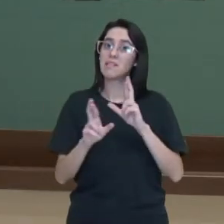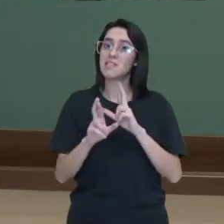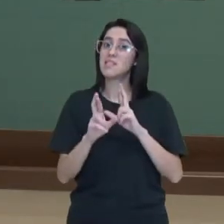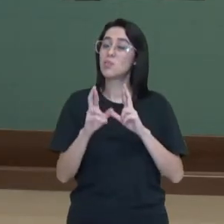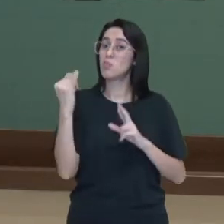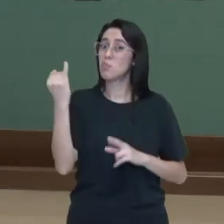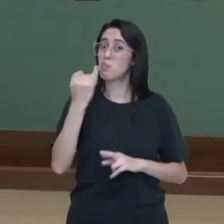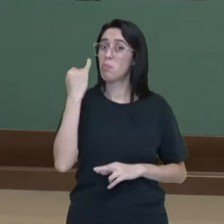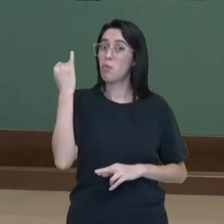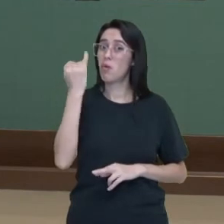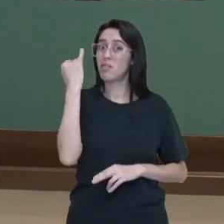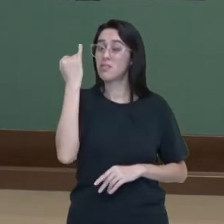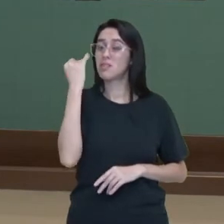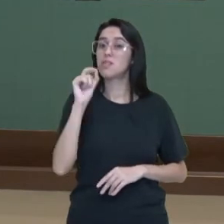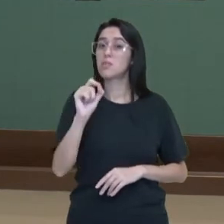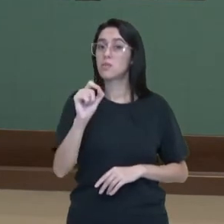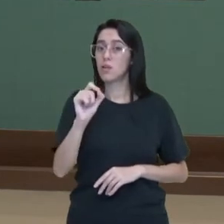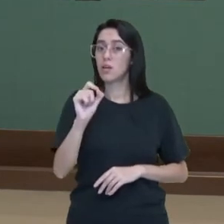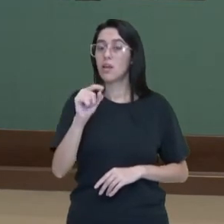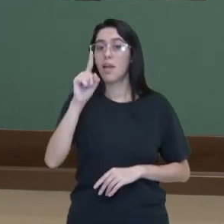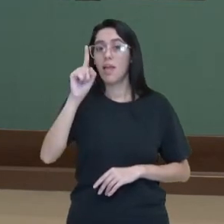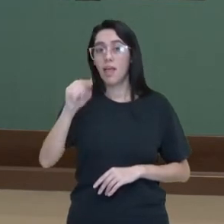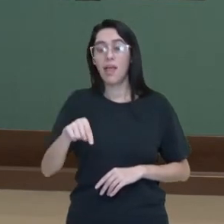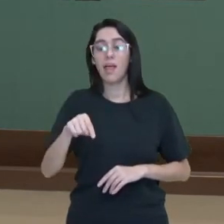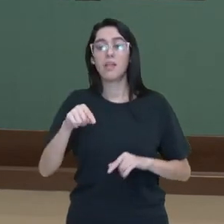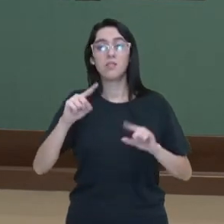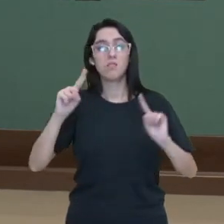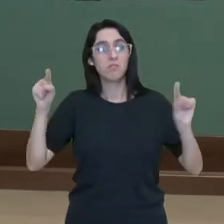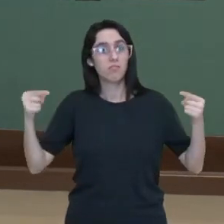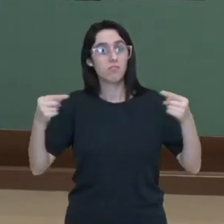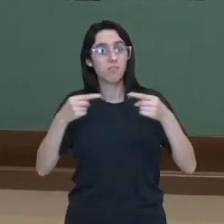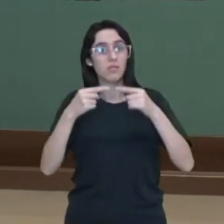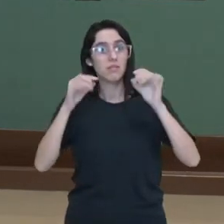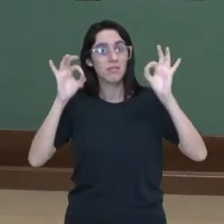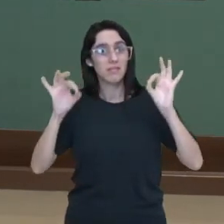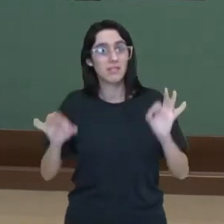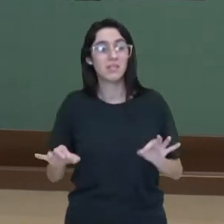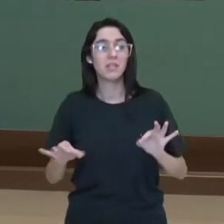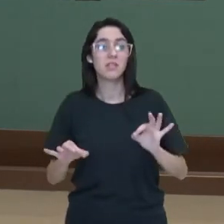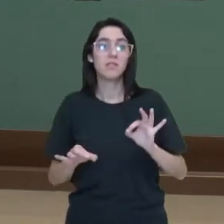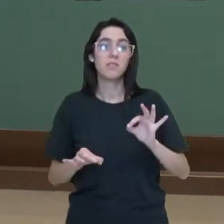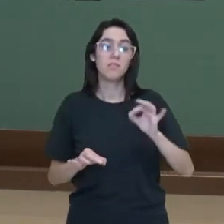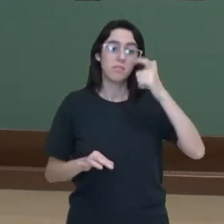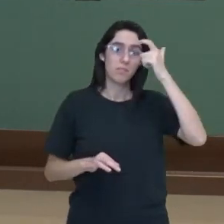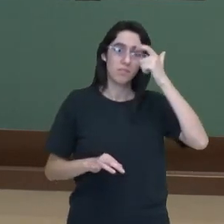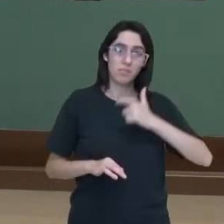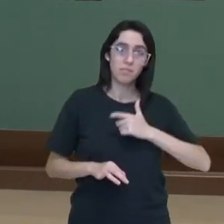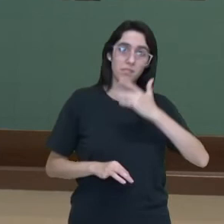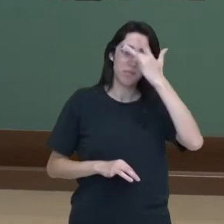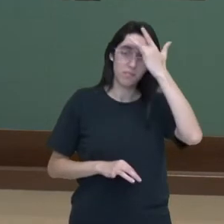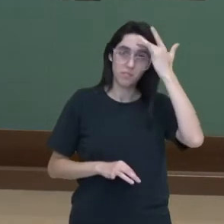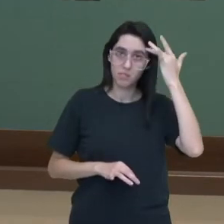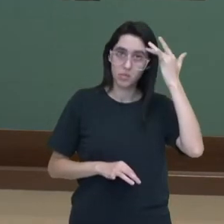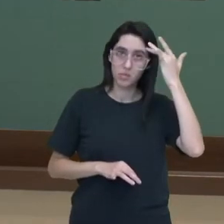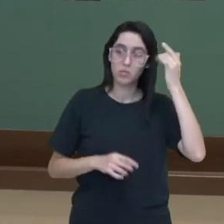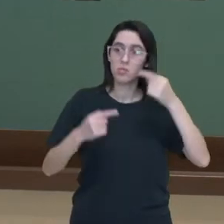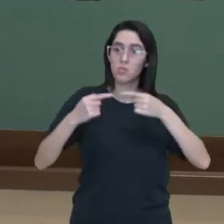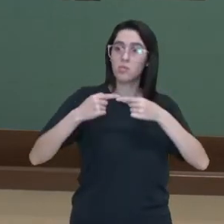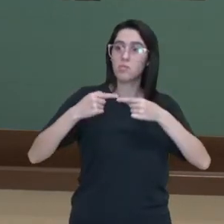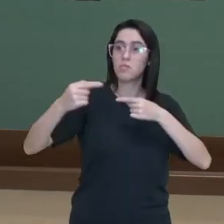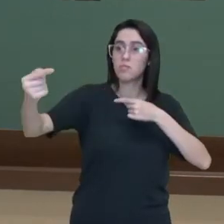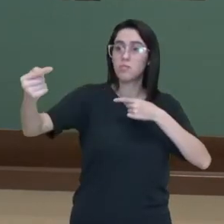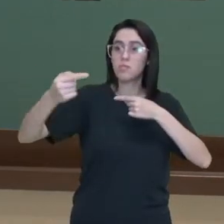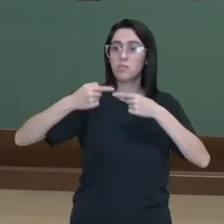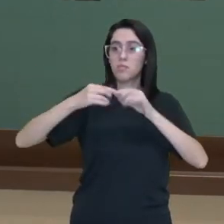hein? Uma relação de proporção do tamanho e da distância entre o alvo